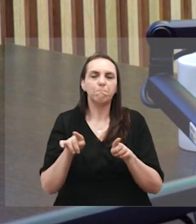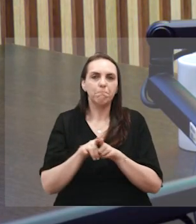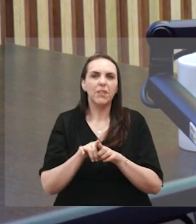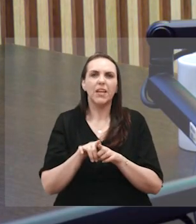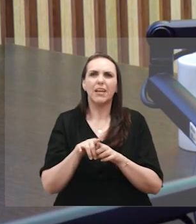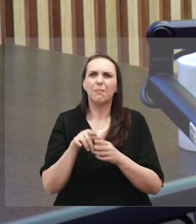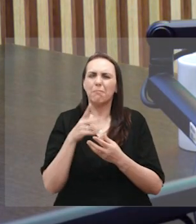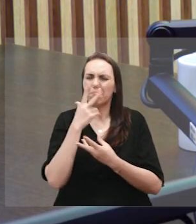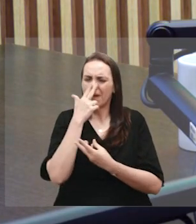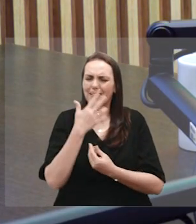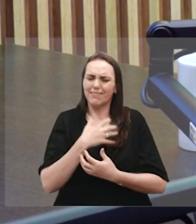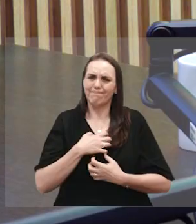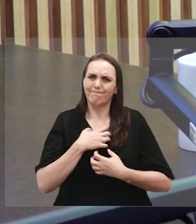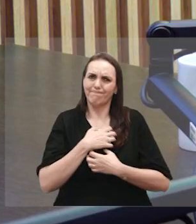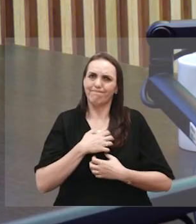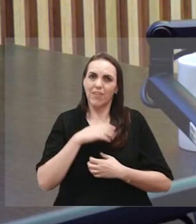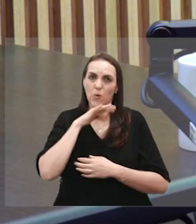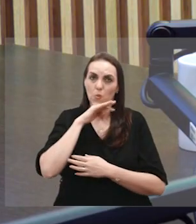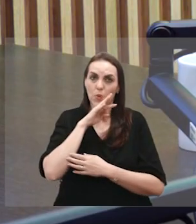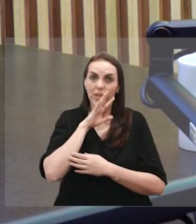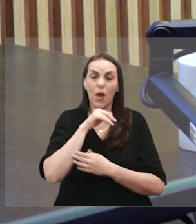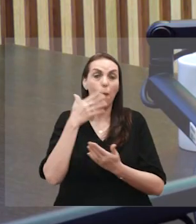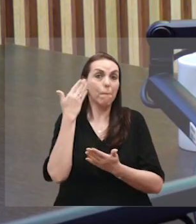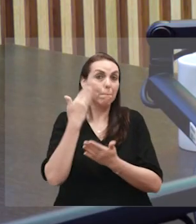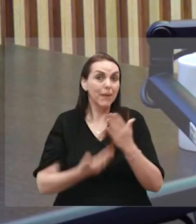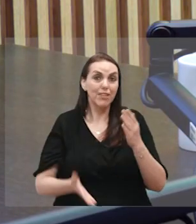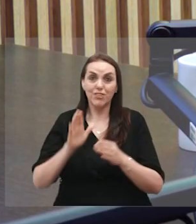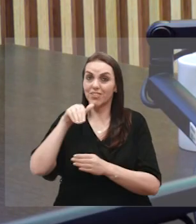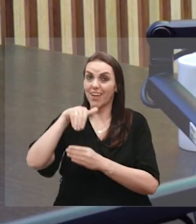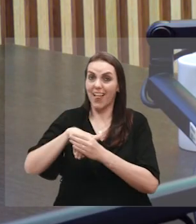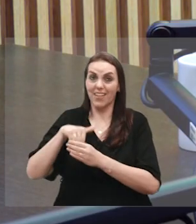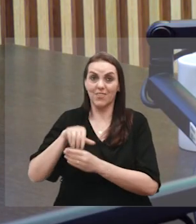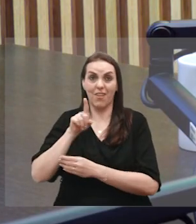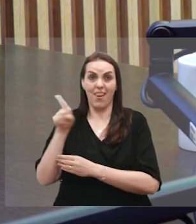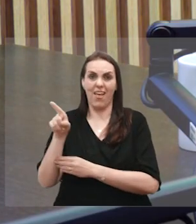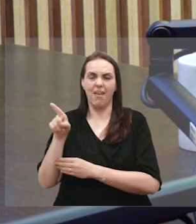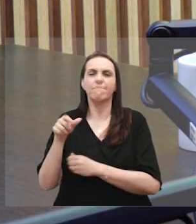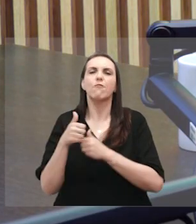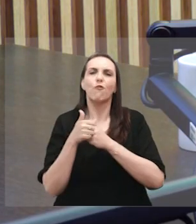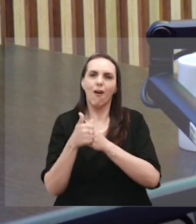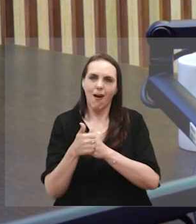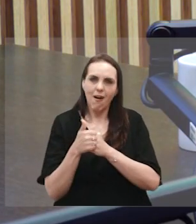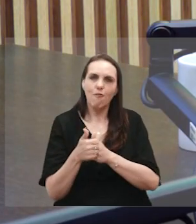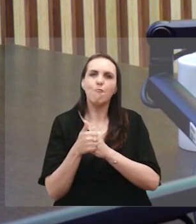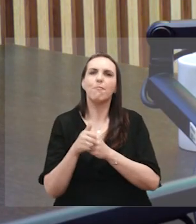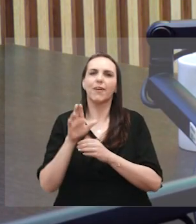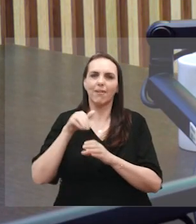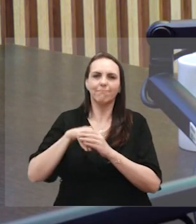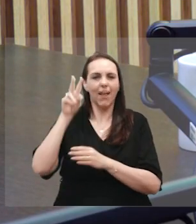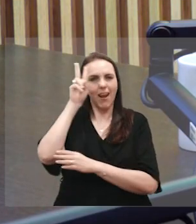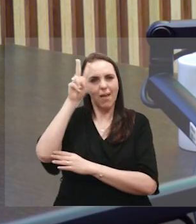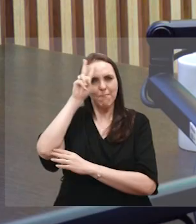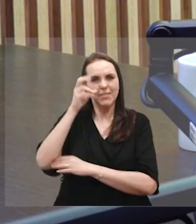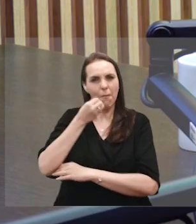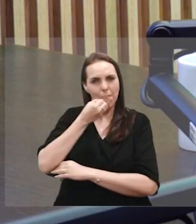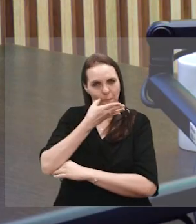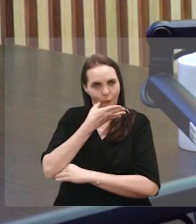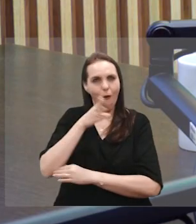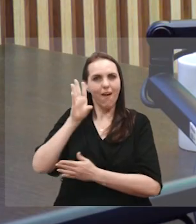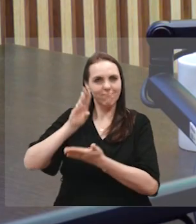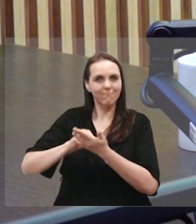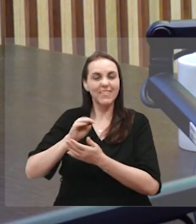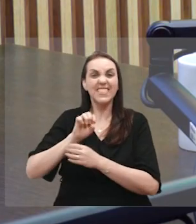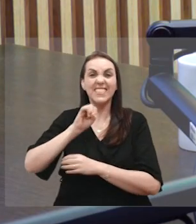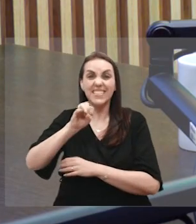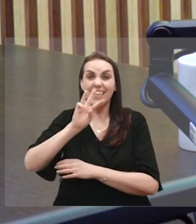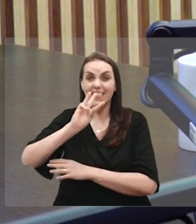onde me soava uma coisa ruim aquele lugar, porque é onde eu perdi a última eleição, e eu decidi acompanhar essa última votação lá, eu disse, quero sair daqui com uma lembrança boa dessa vez. E